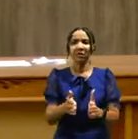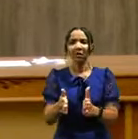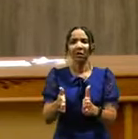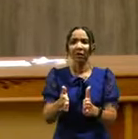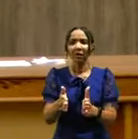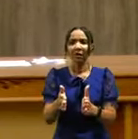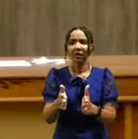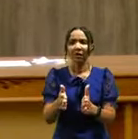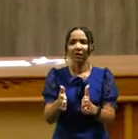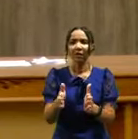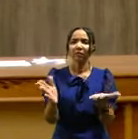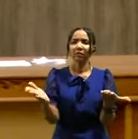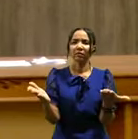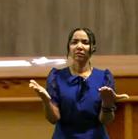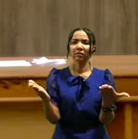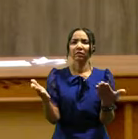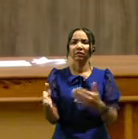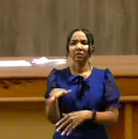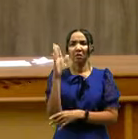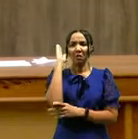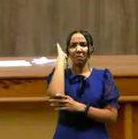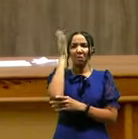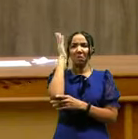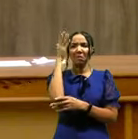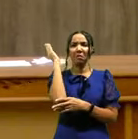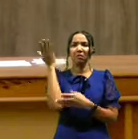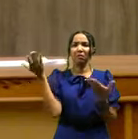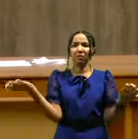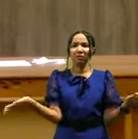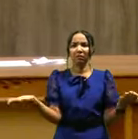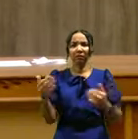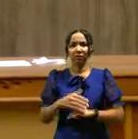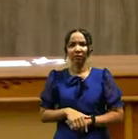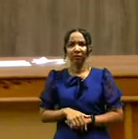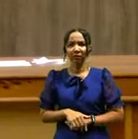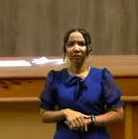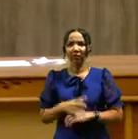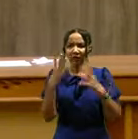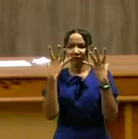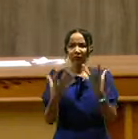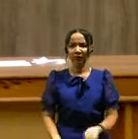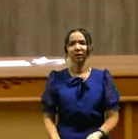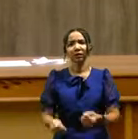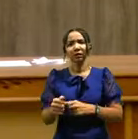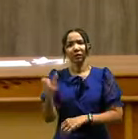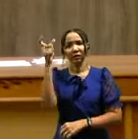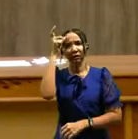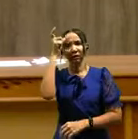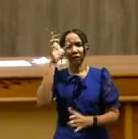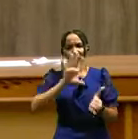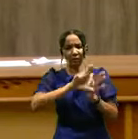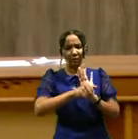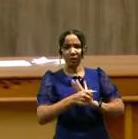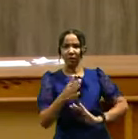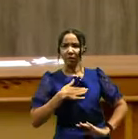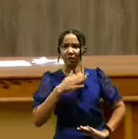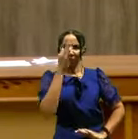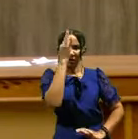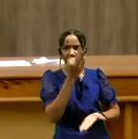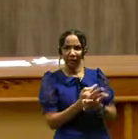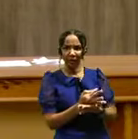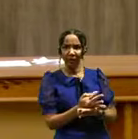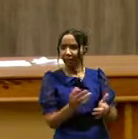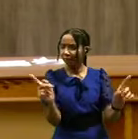rancou a palavra do coração não você não é você é um crente que reage você é sal você é